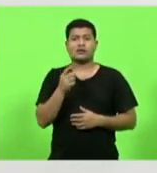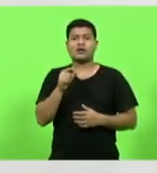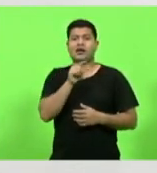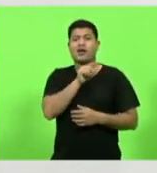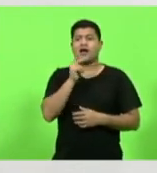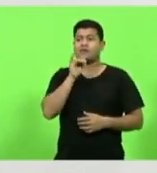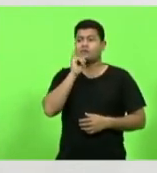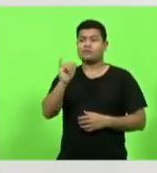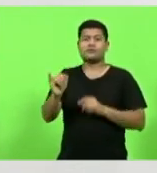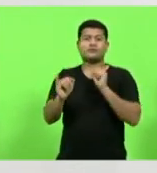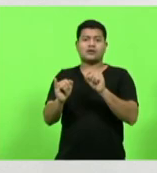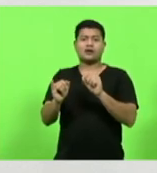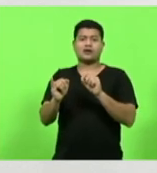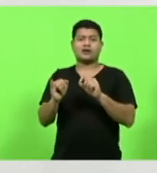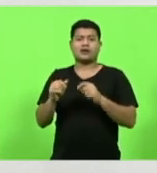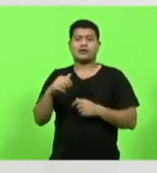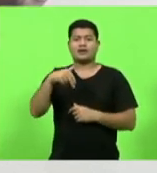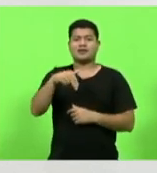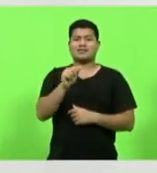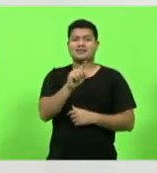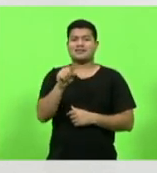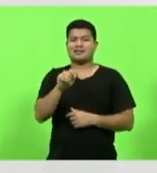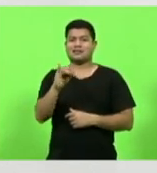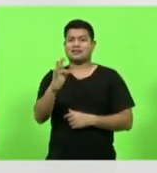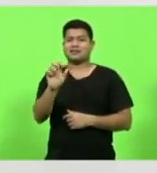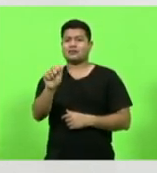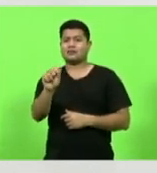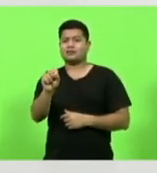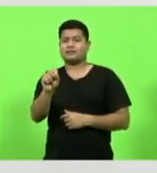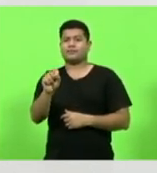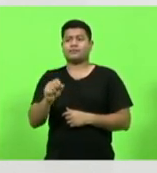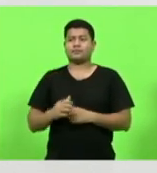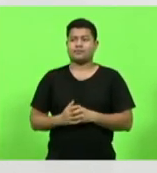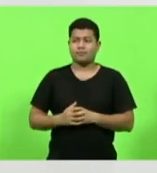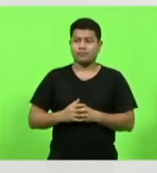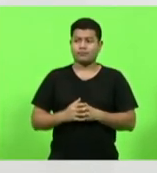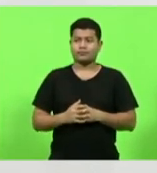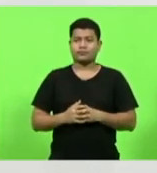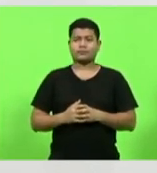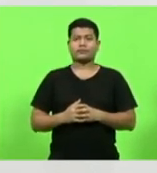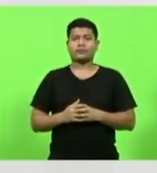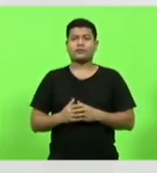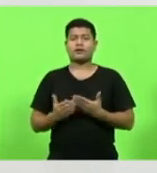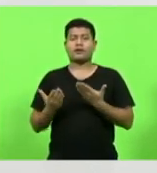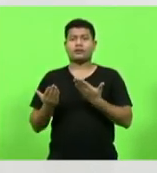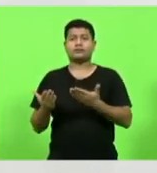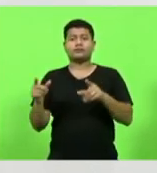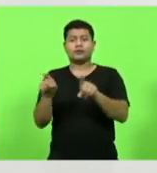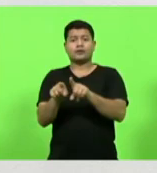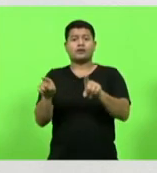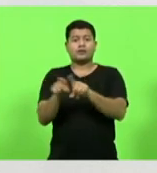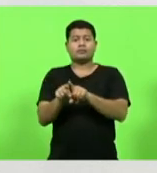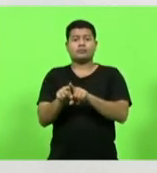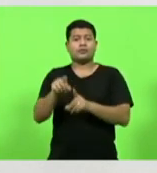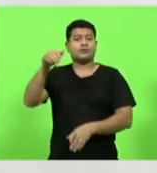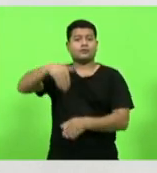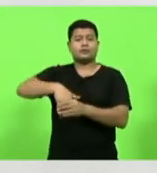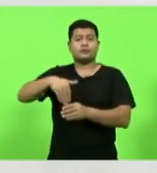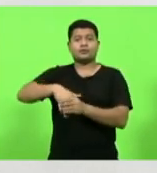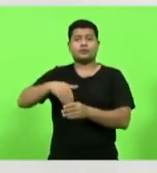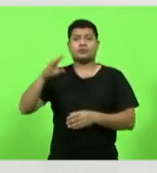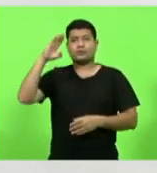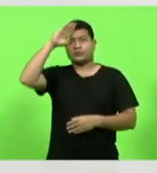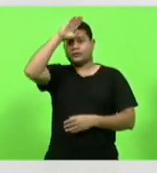Não vou longe, aqui no parlamento, pessoas aqui em volta que também votaram no Bolsonaro. Você